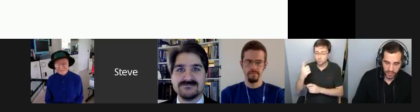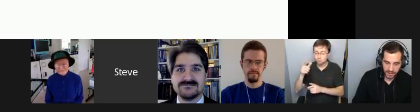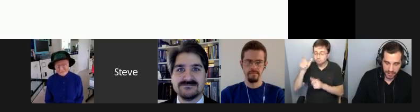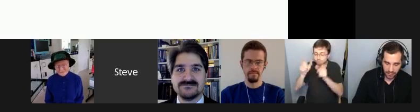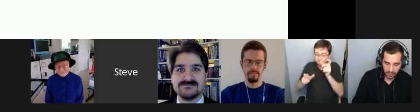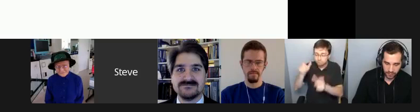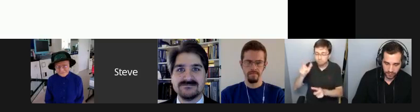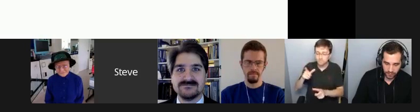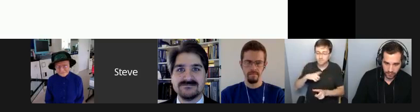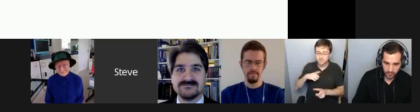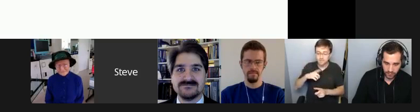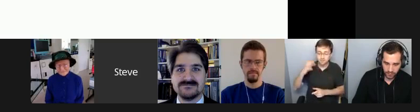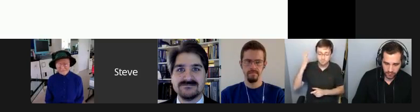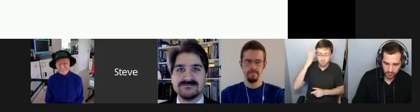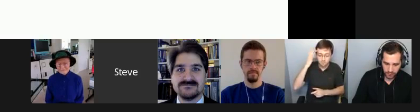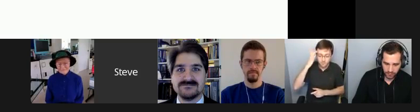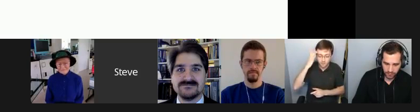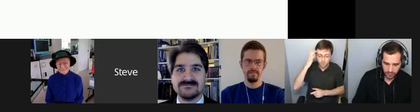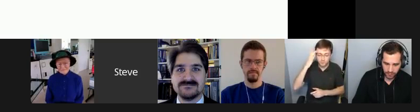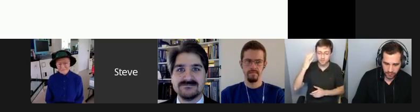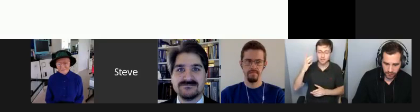Então, a comissão.